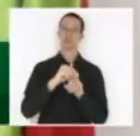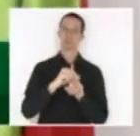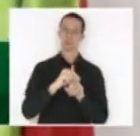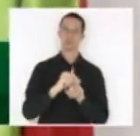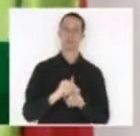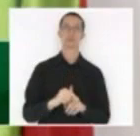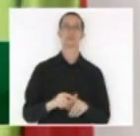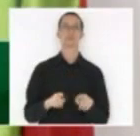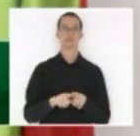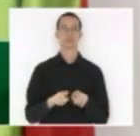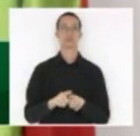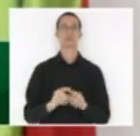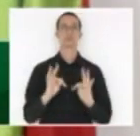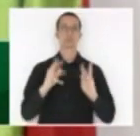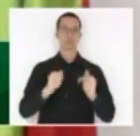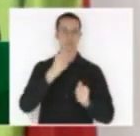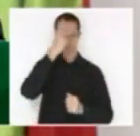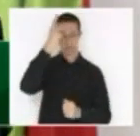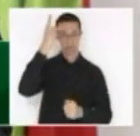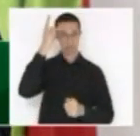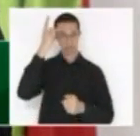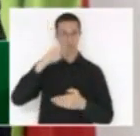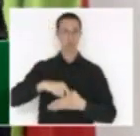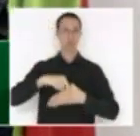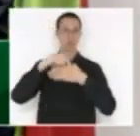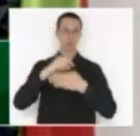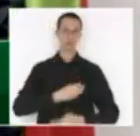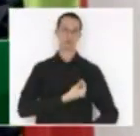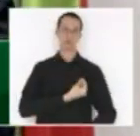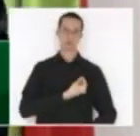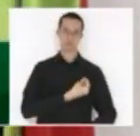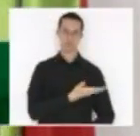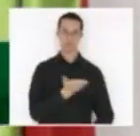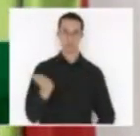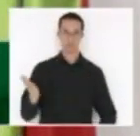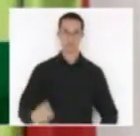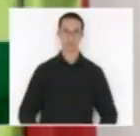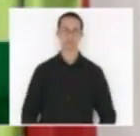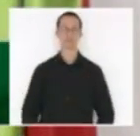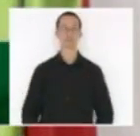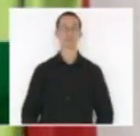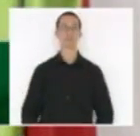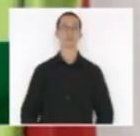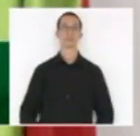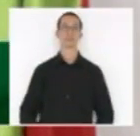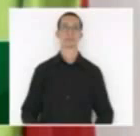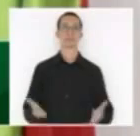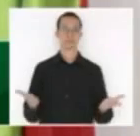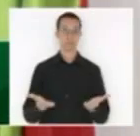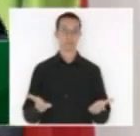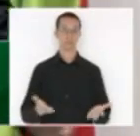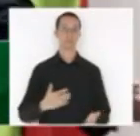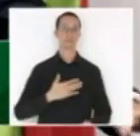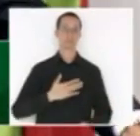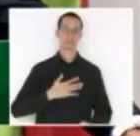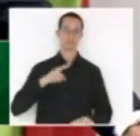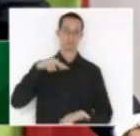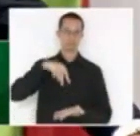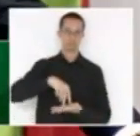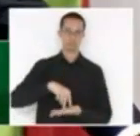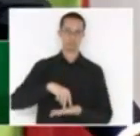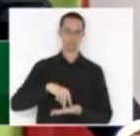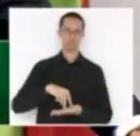na Assembleia Legislativa. Eu trago, nesse momento, à tribuna, um